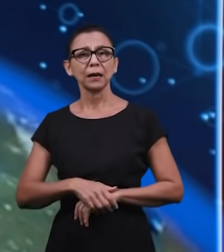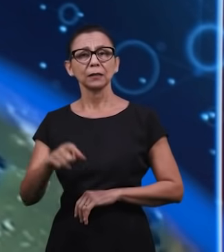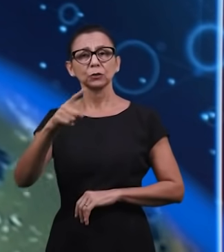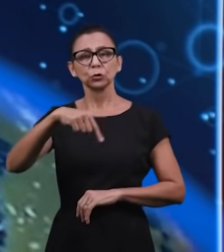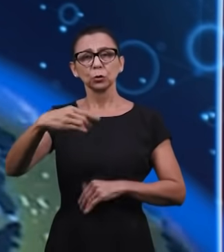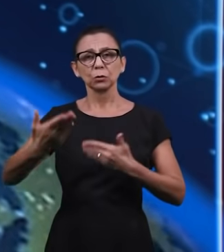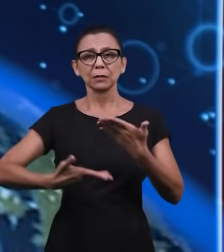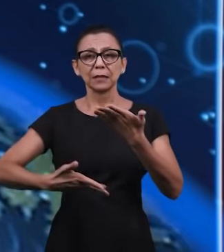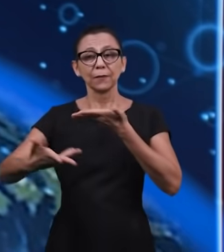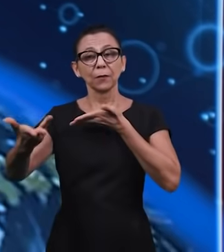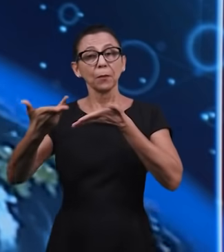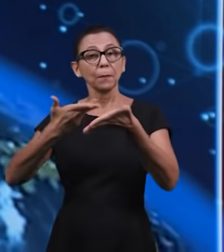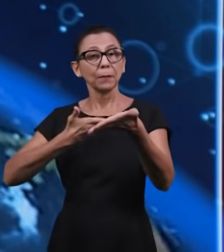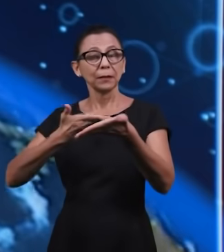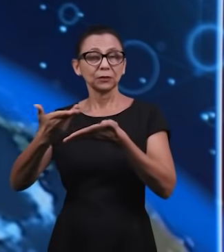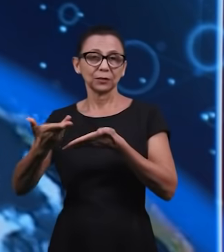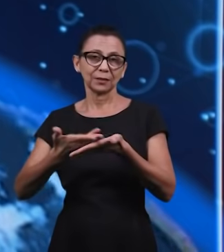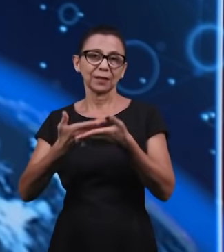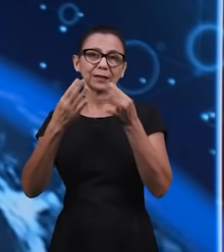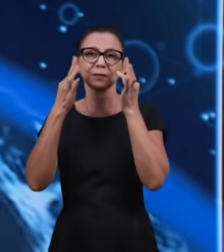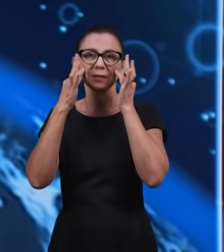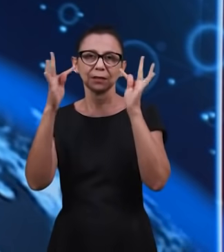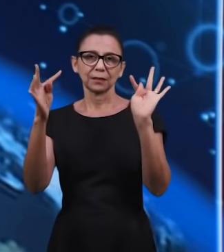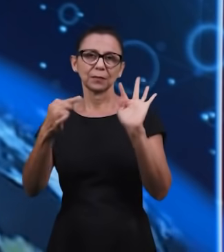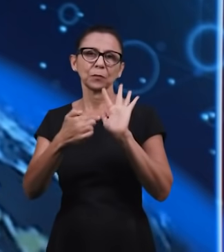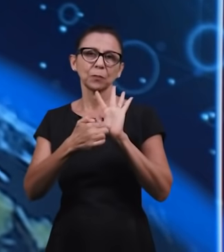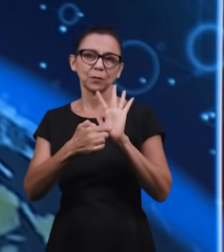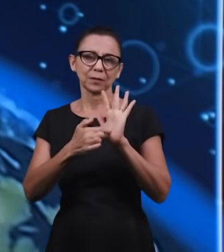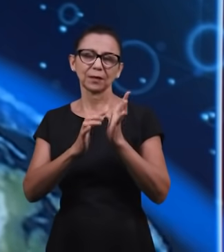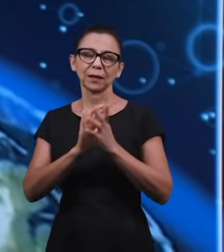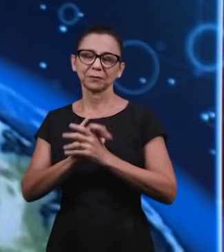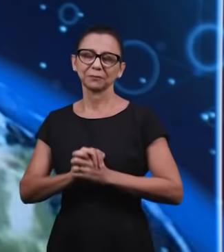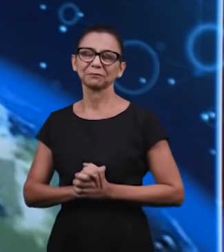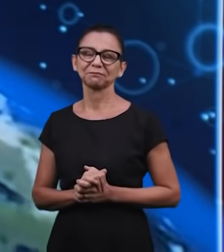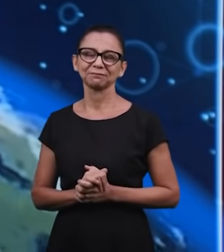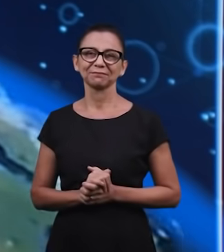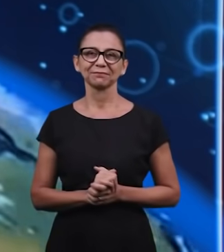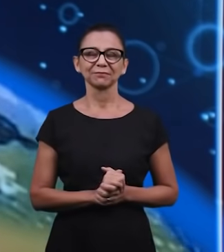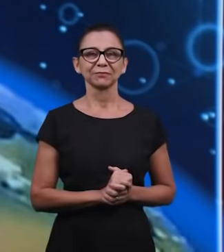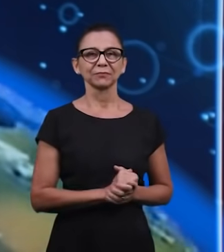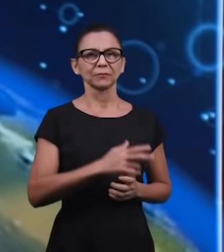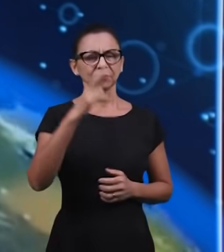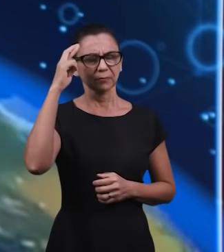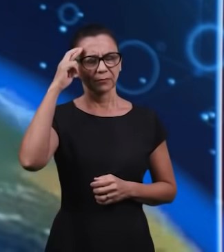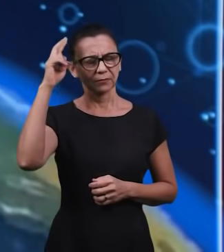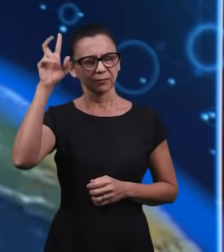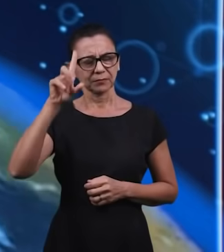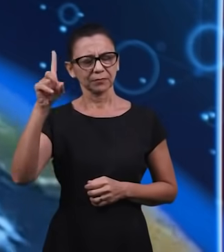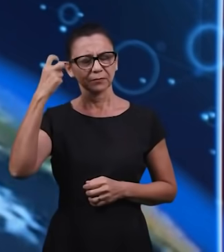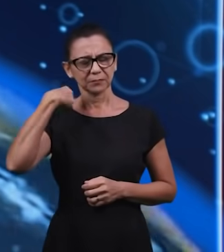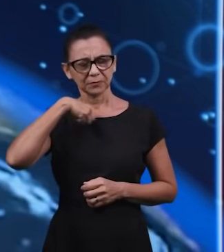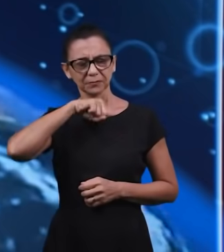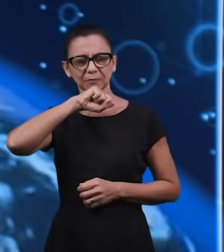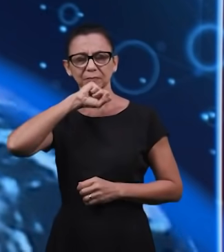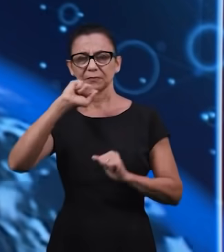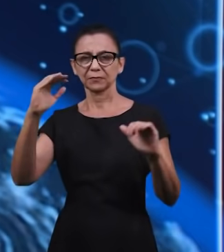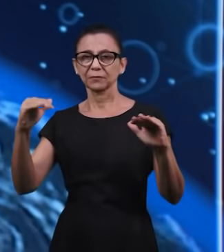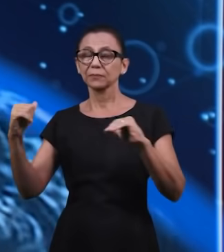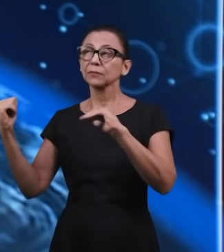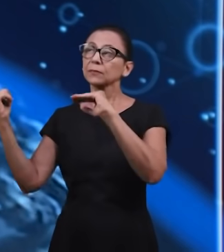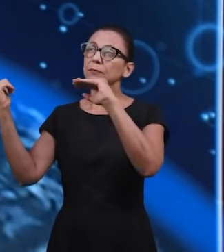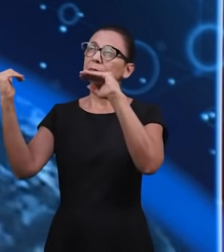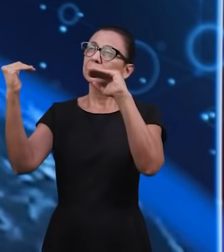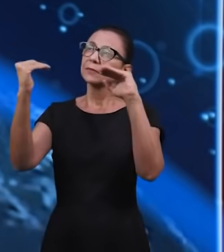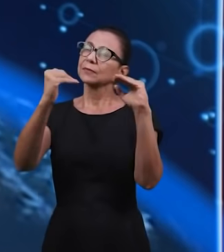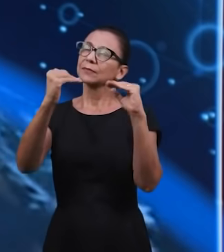receber o compartilhamento dos nossos irmãos a respeito desses testemunhos. Oremos ao Senhor nosso Deus. Senhor nosso Deus, nosso Pai,